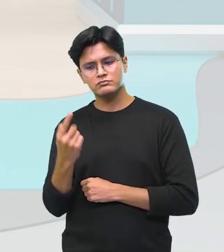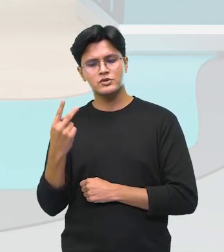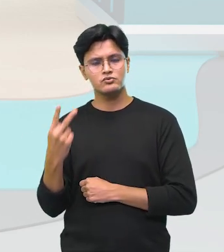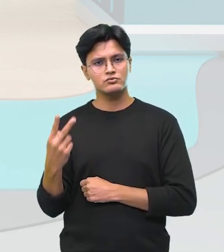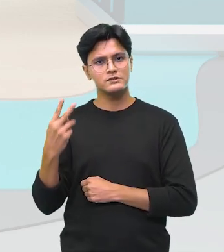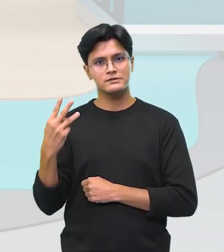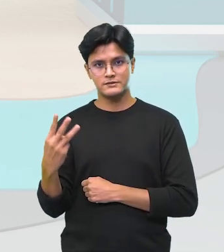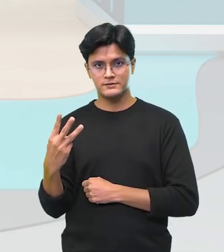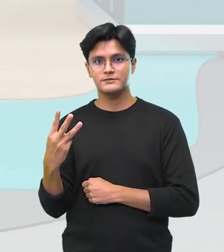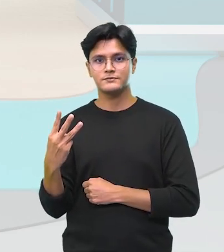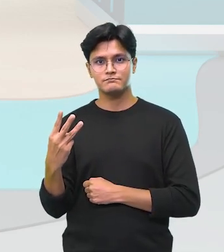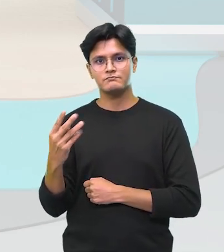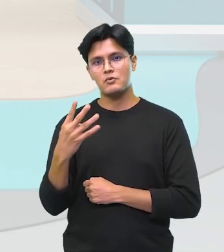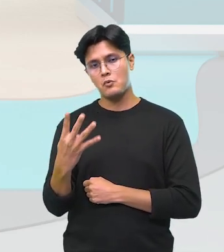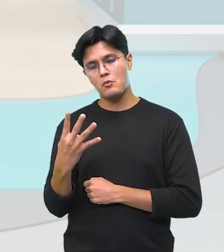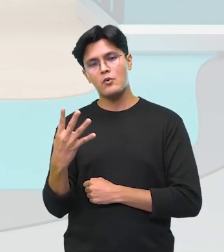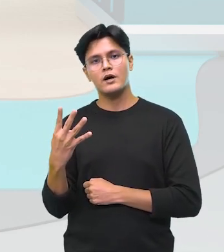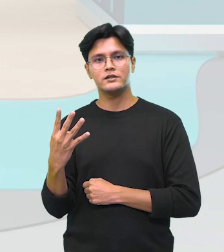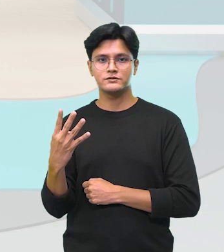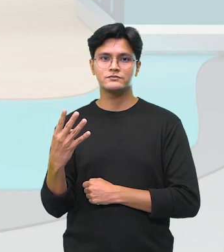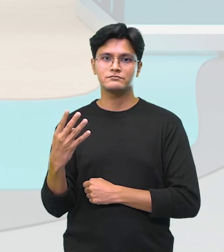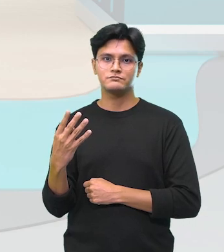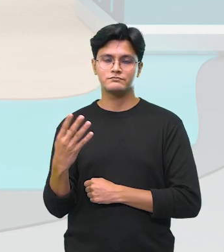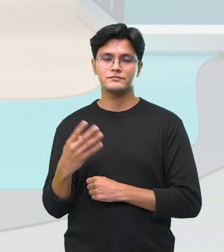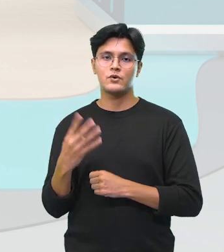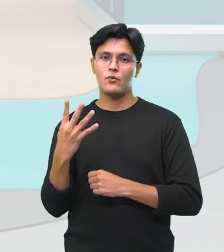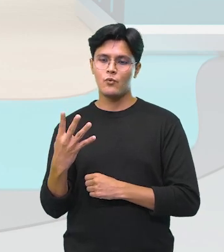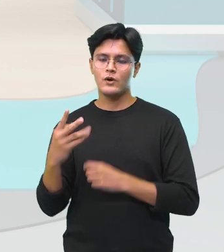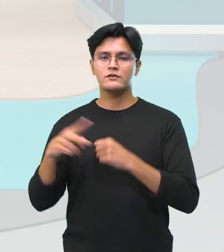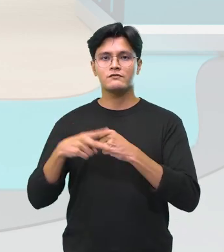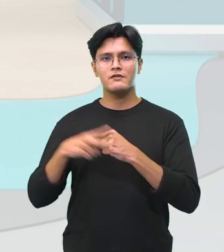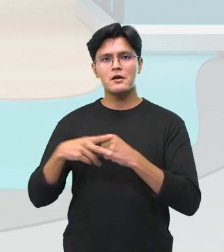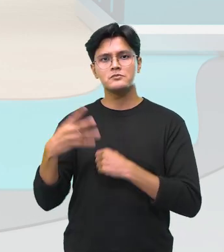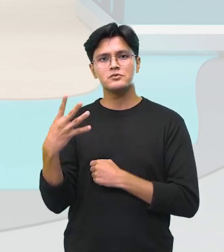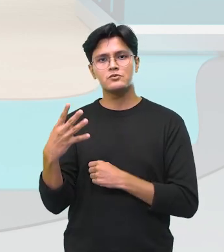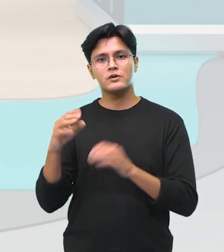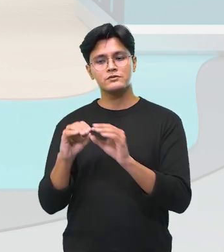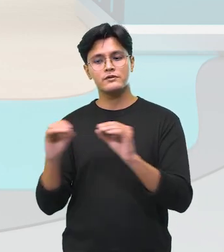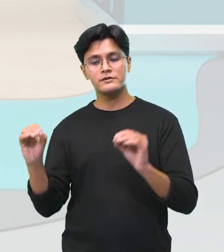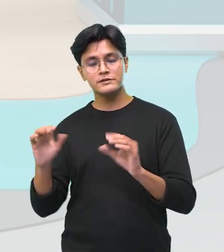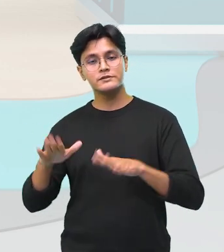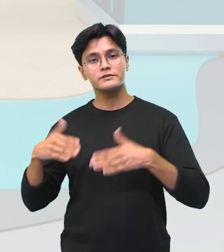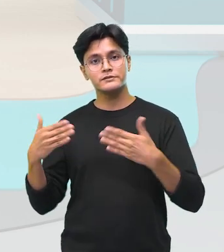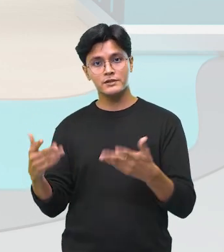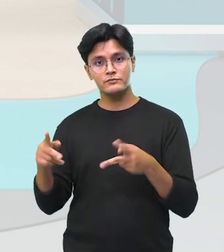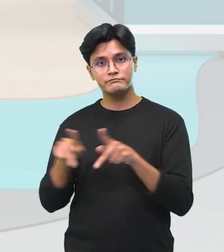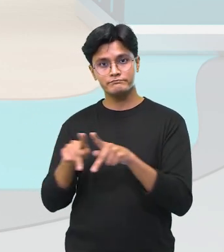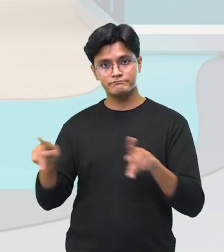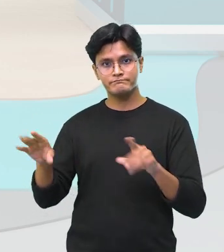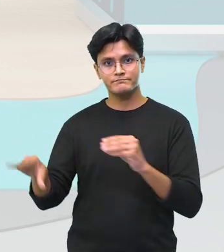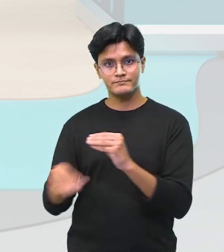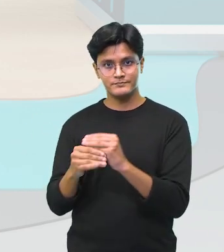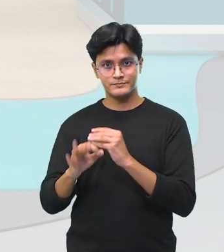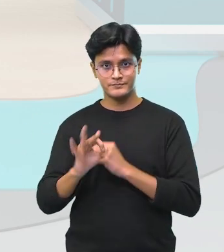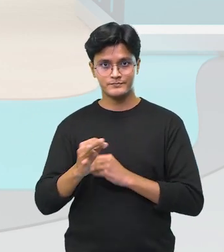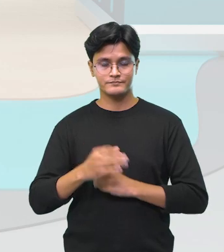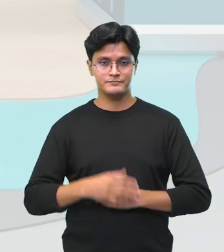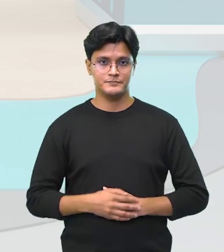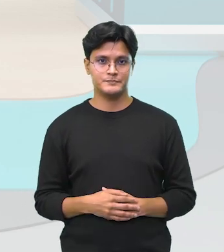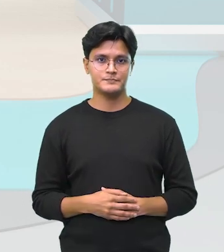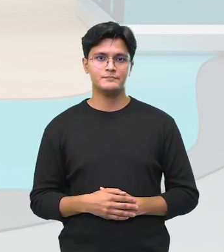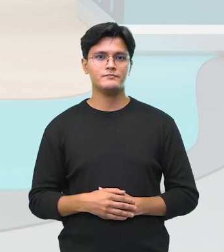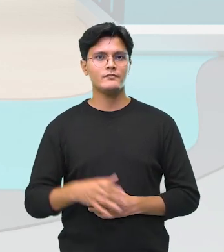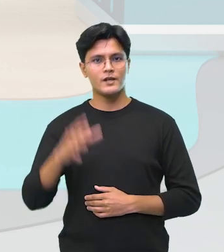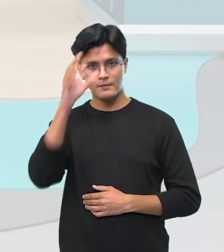duas, pode ser três, quatro verbos, quatro orações, e aí eu terei um período composto. Ok? Então,